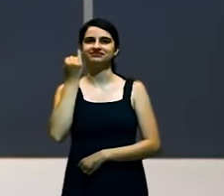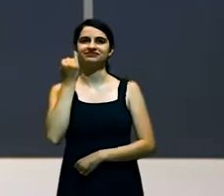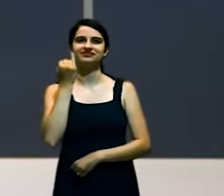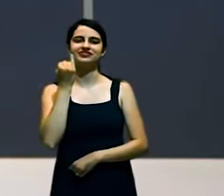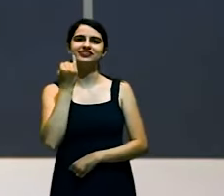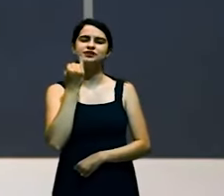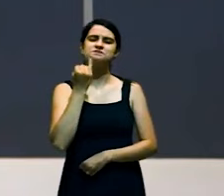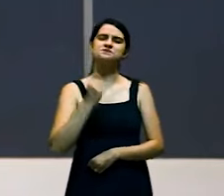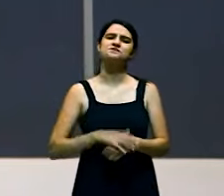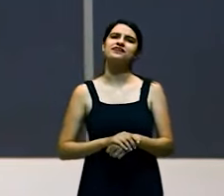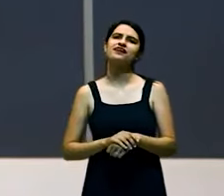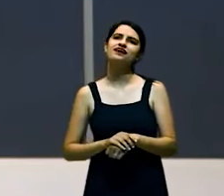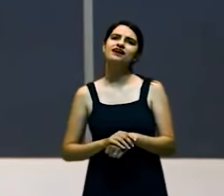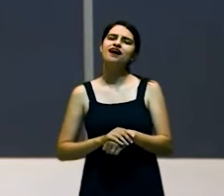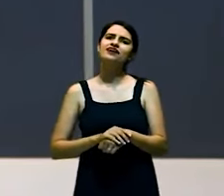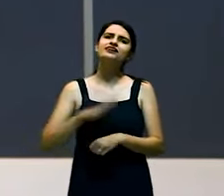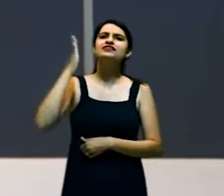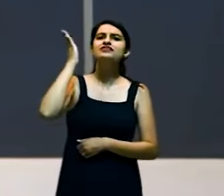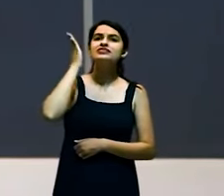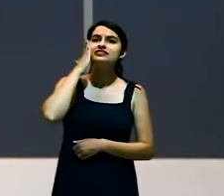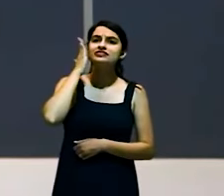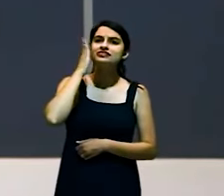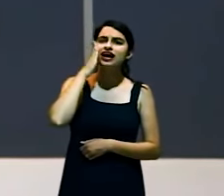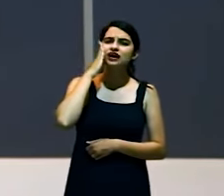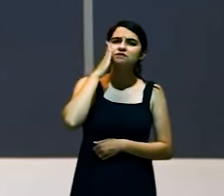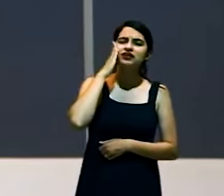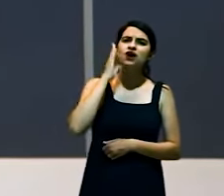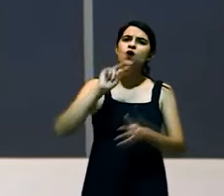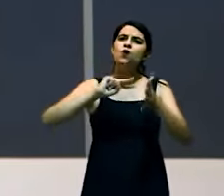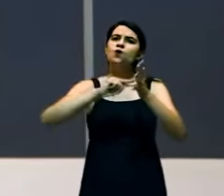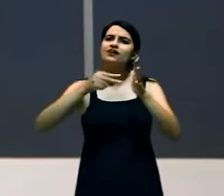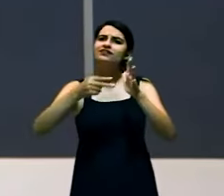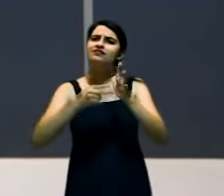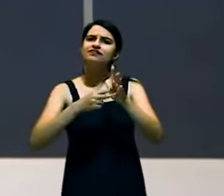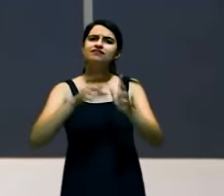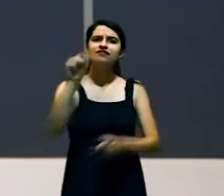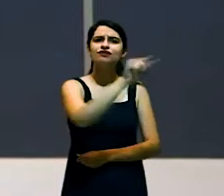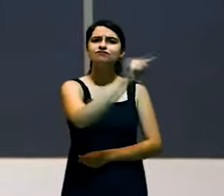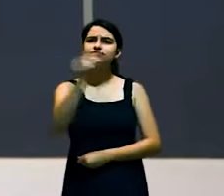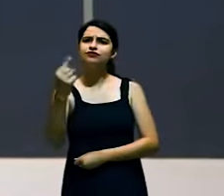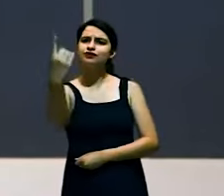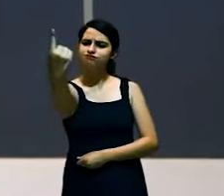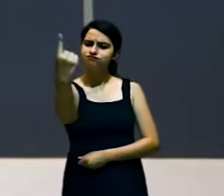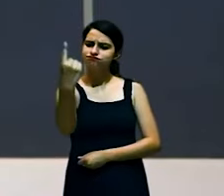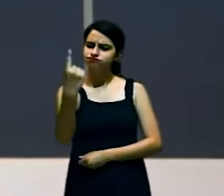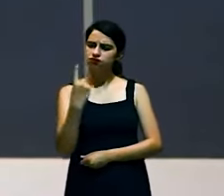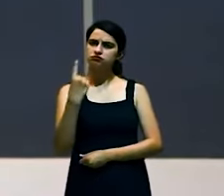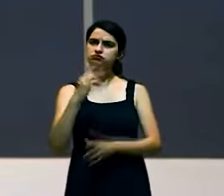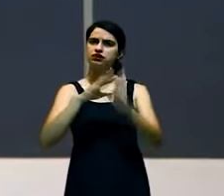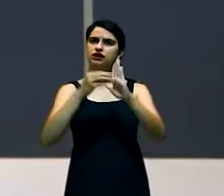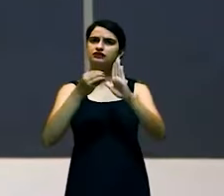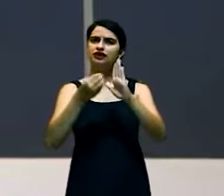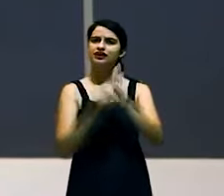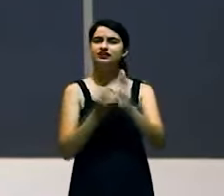Sabe o que é você vir e não conseguir se concentrar? É por causa do celular, é por causa